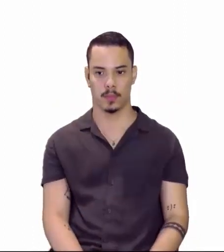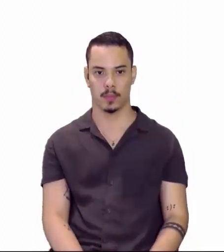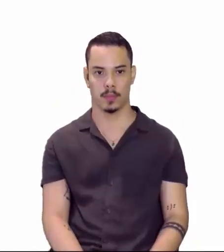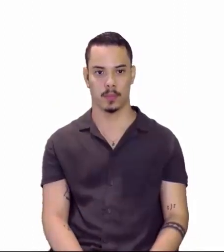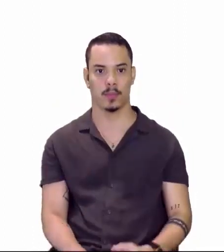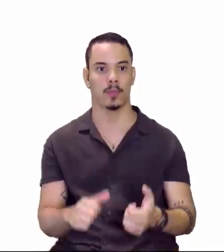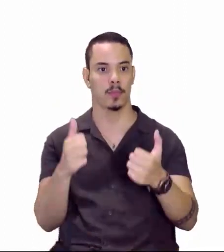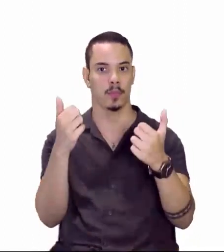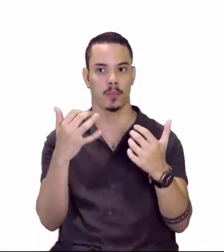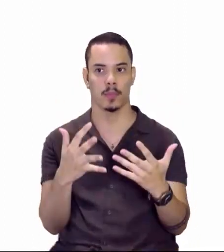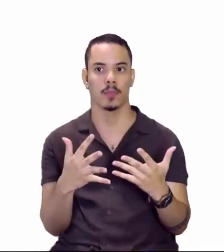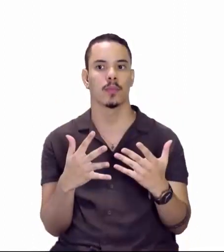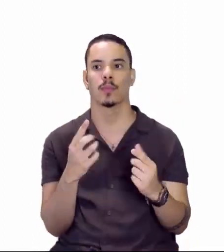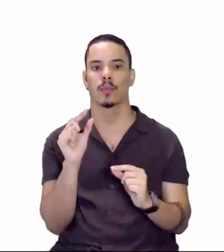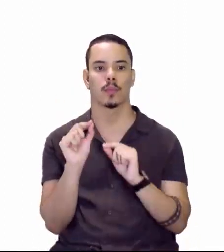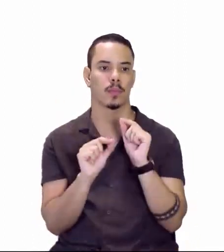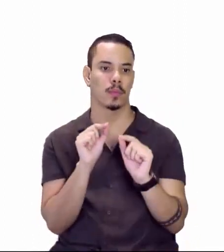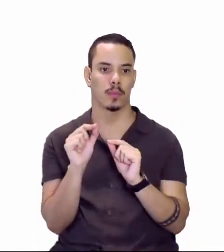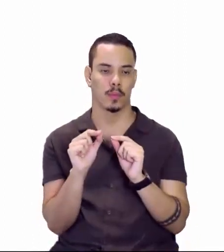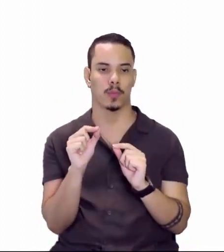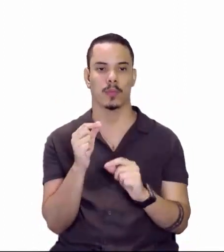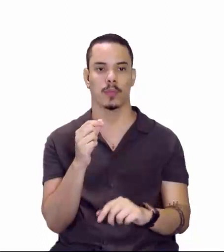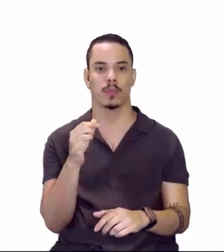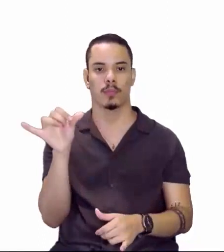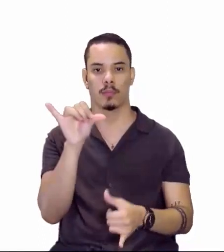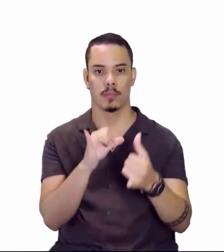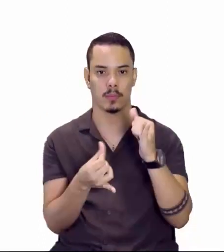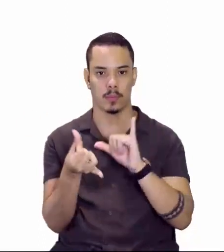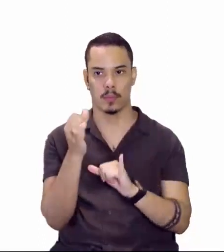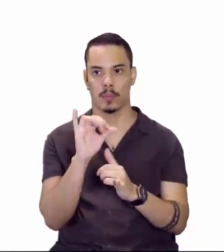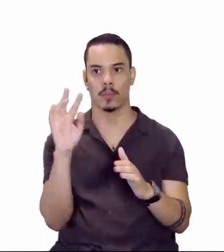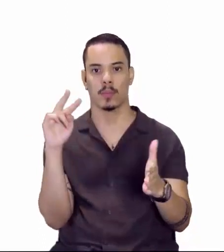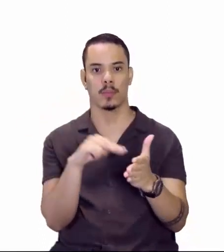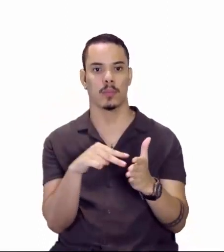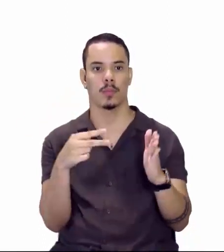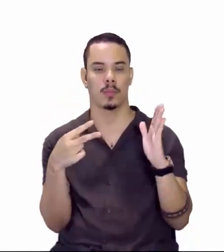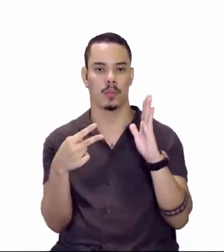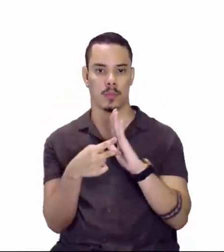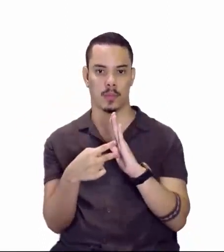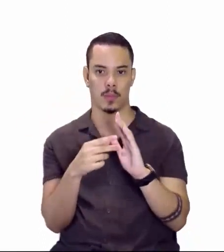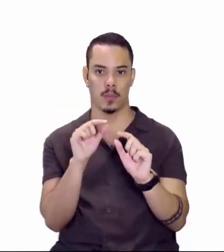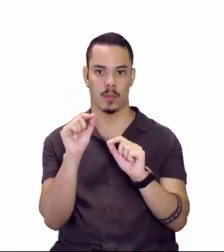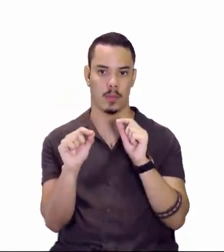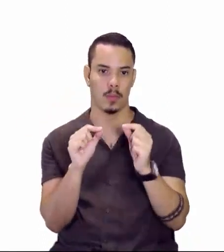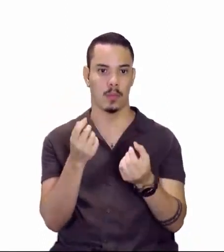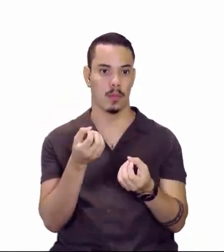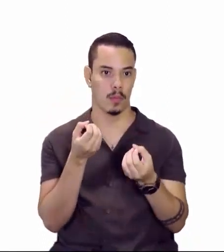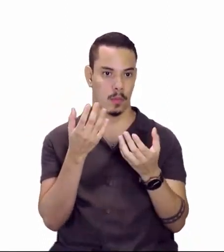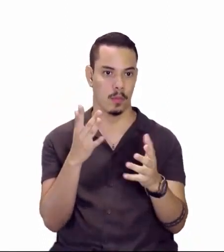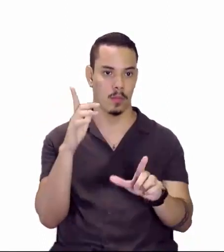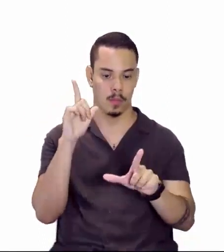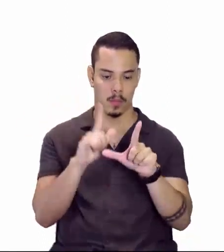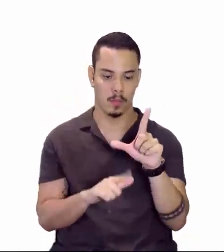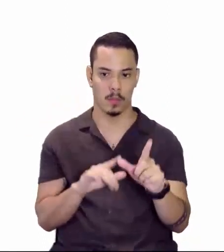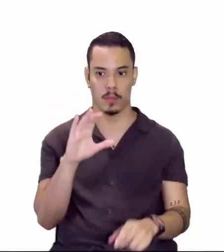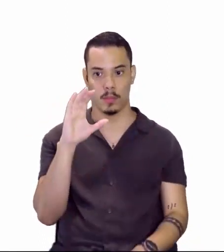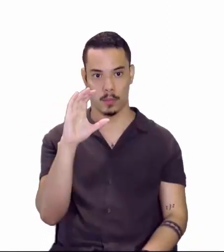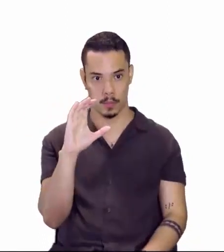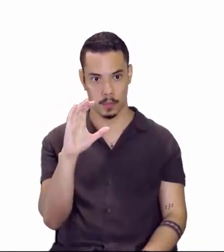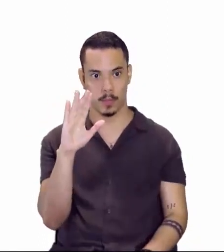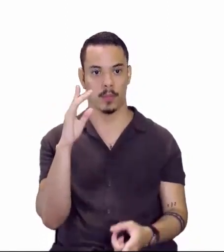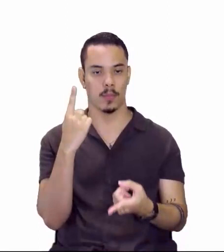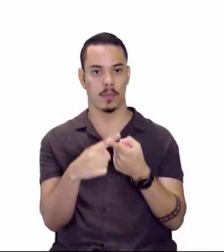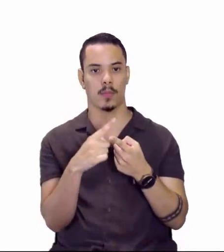de que esse elemento químico corresponde exatamente ao que informa a letra C. Por quê?